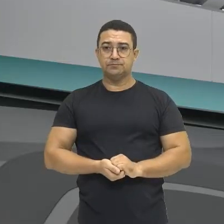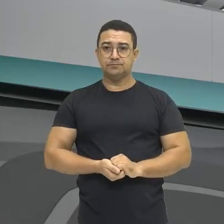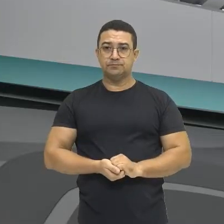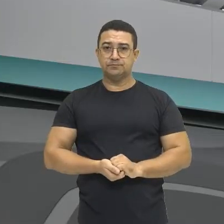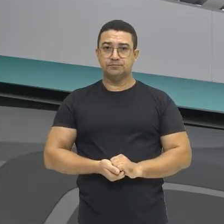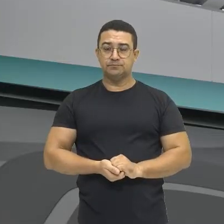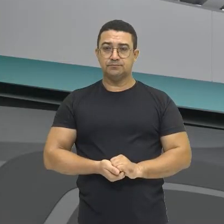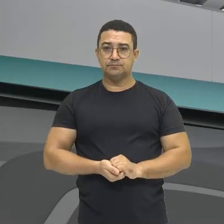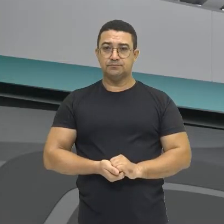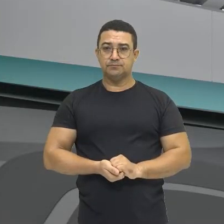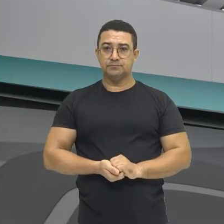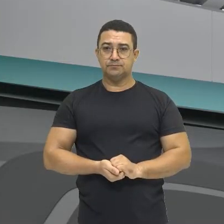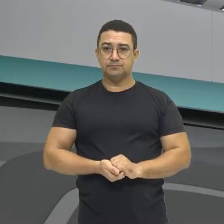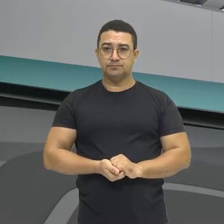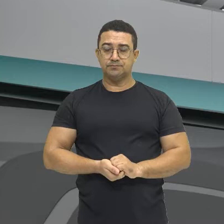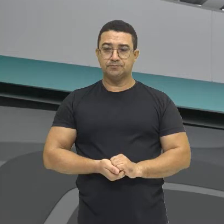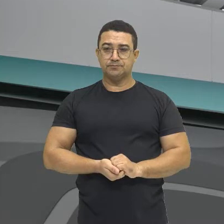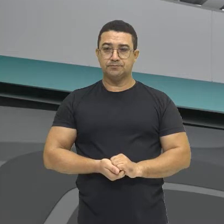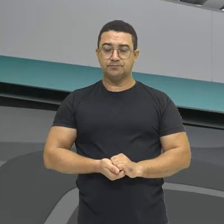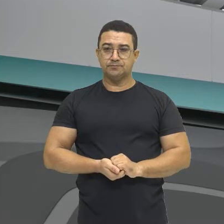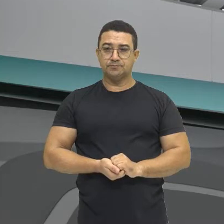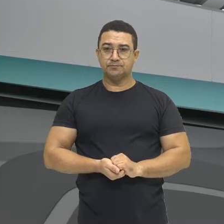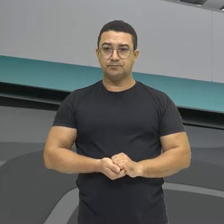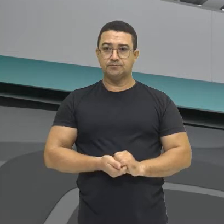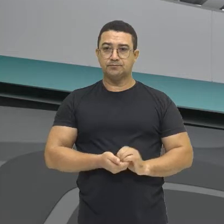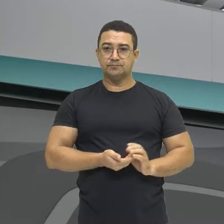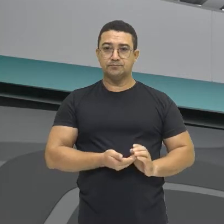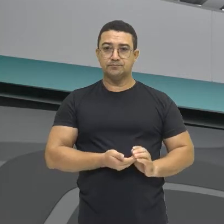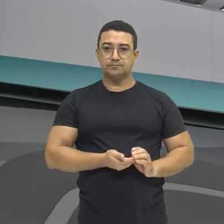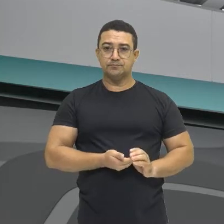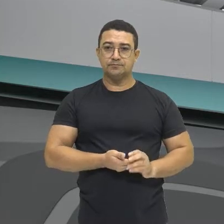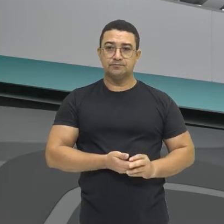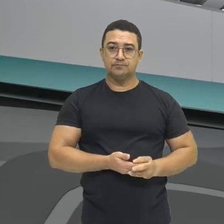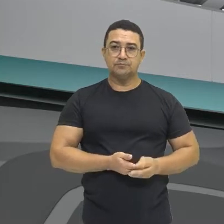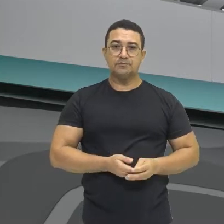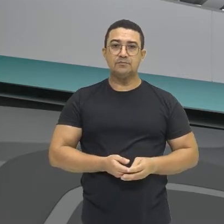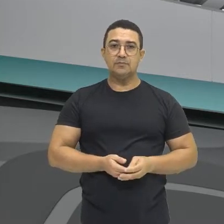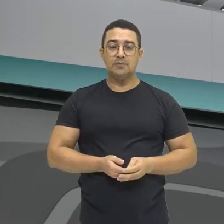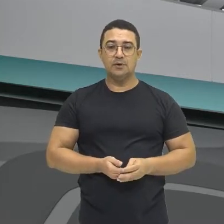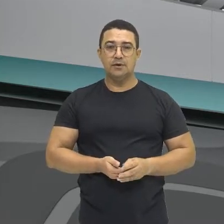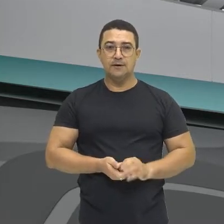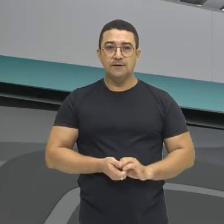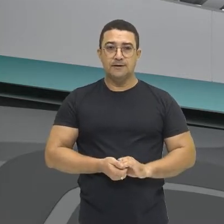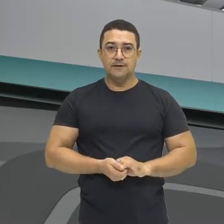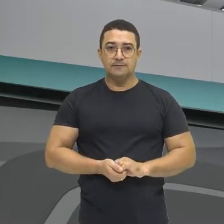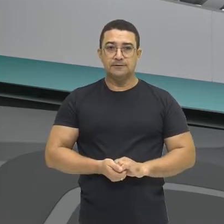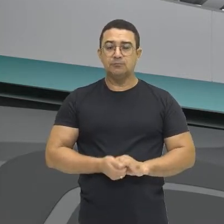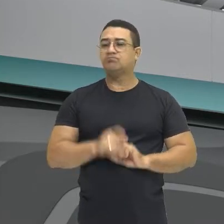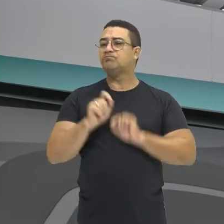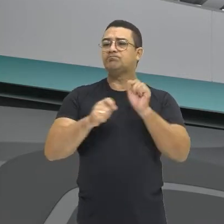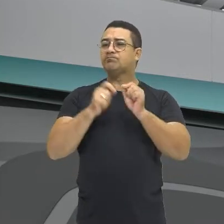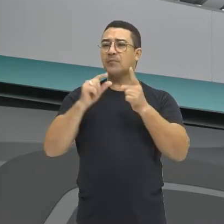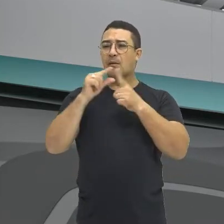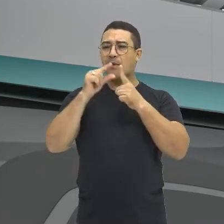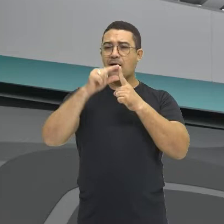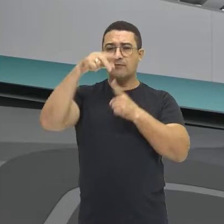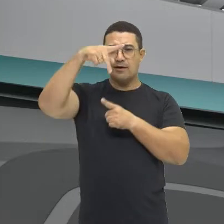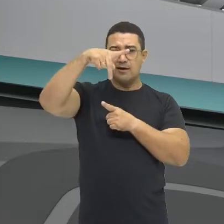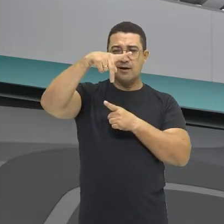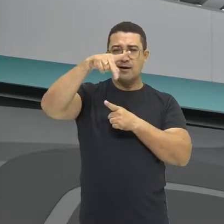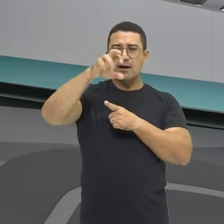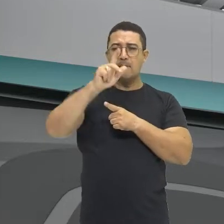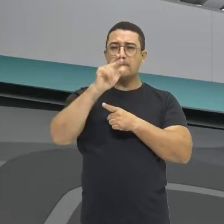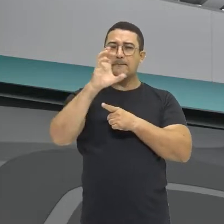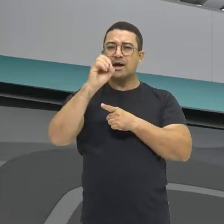Então, aqui, vocês estão vendo, são pérolas, tá? Pérolas que é algo muito precioso,